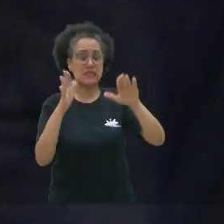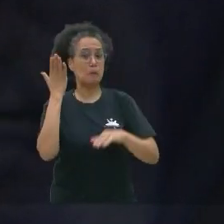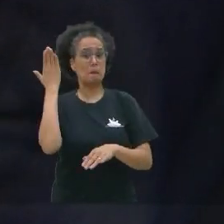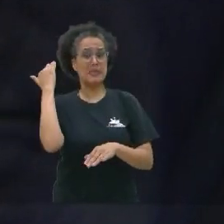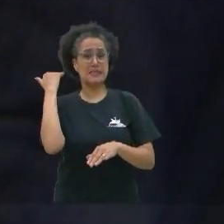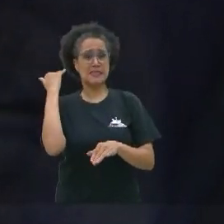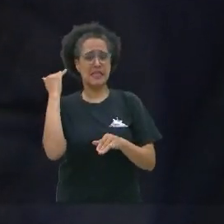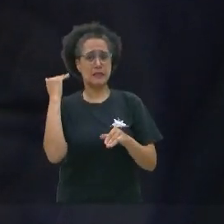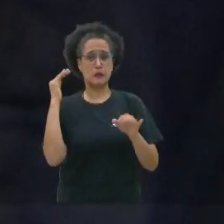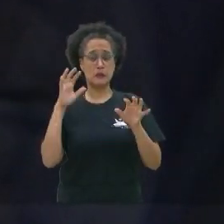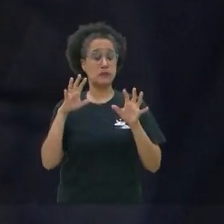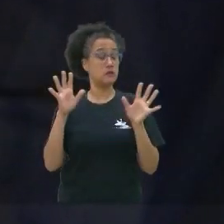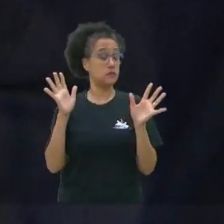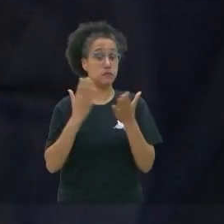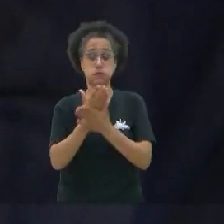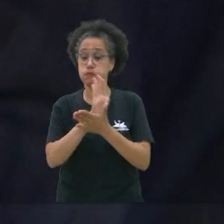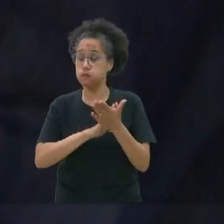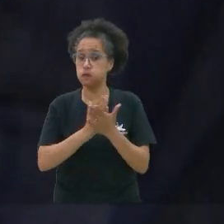de nós.